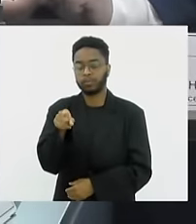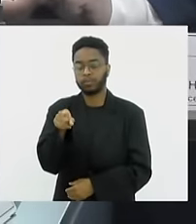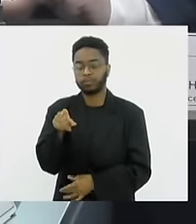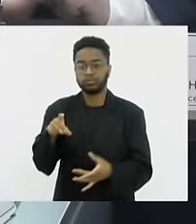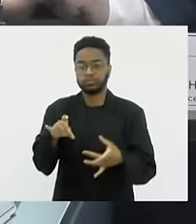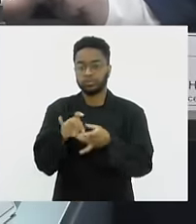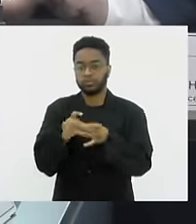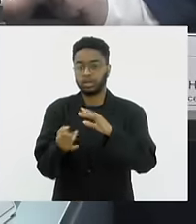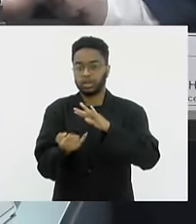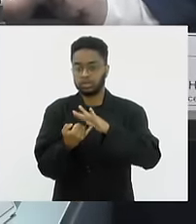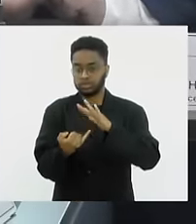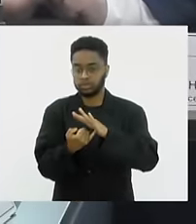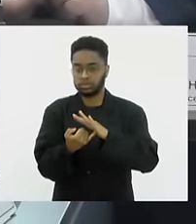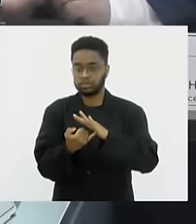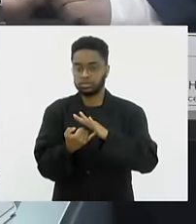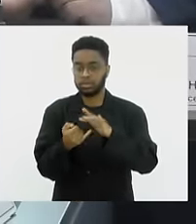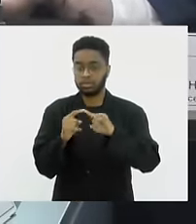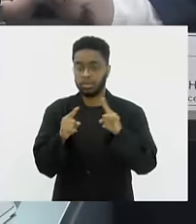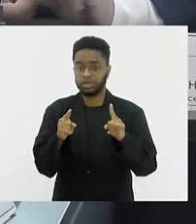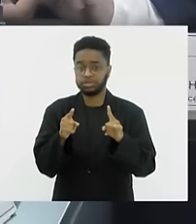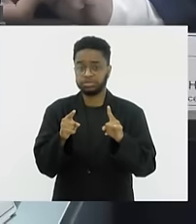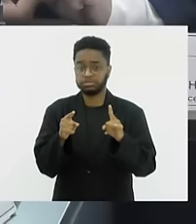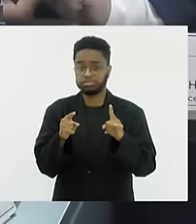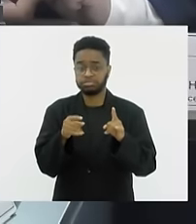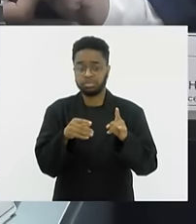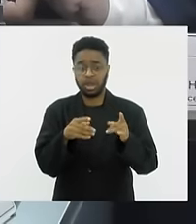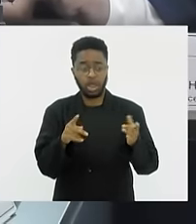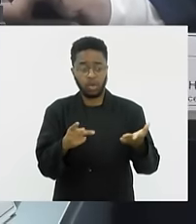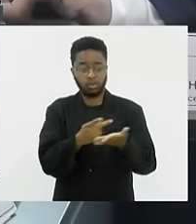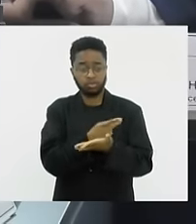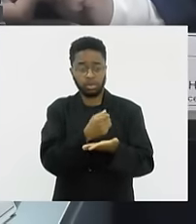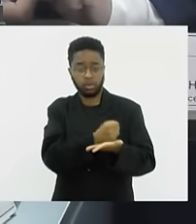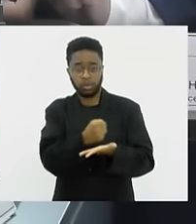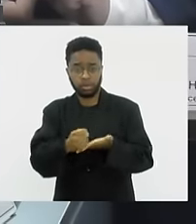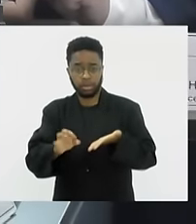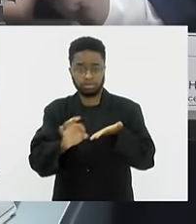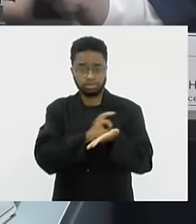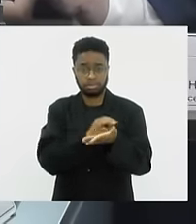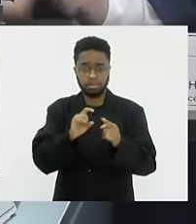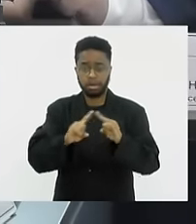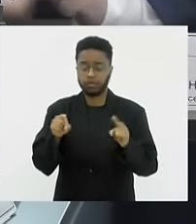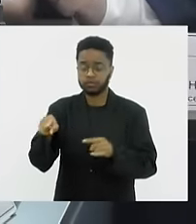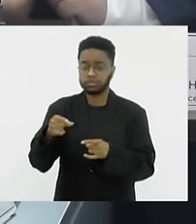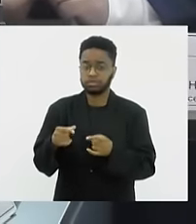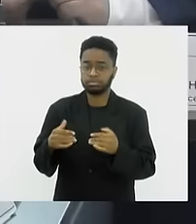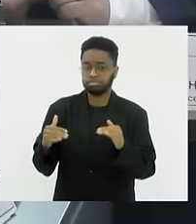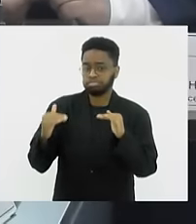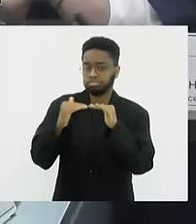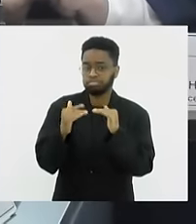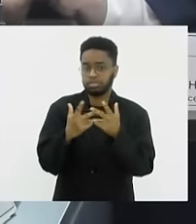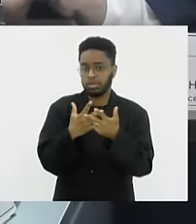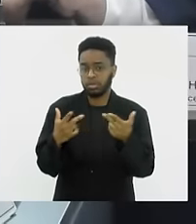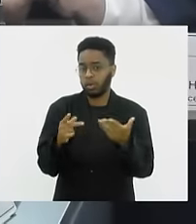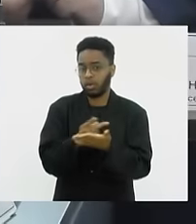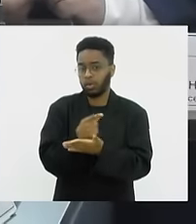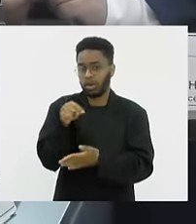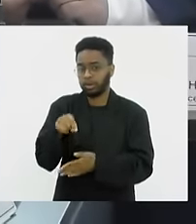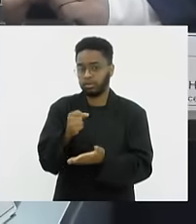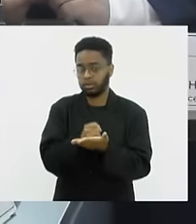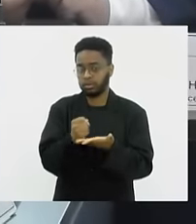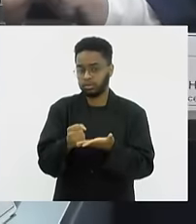instituição, isso passa pelo senhor e o senhor comunga do que aconteceu nesse contrato